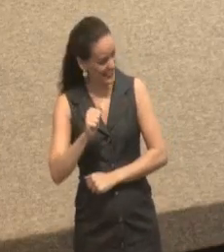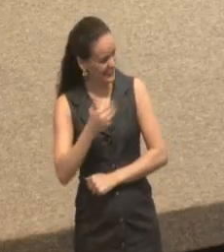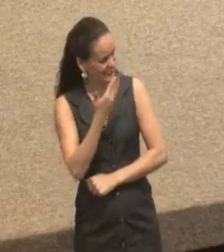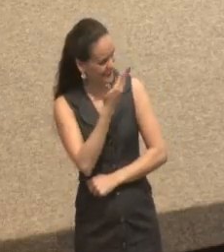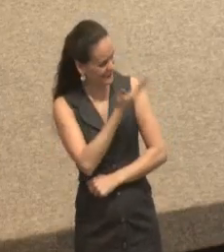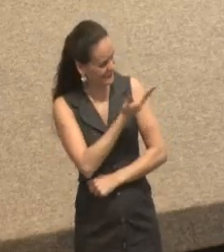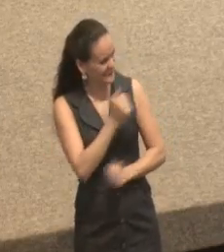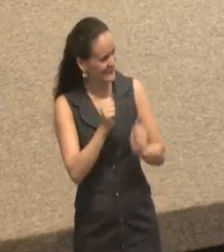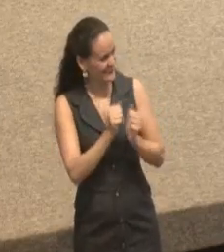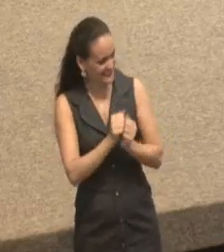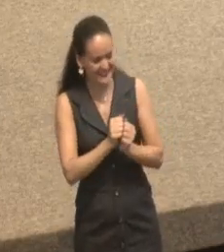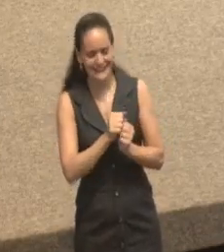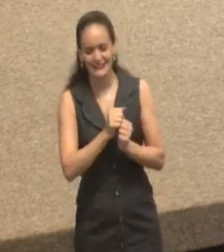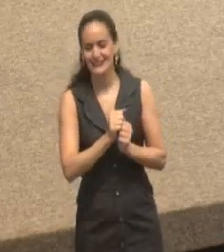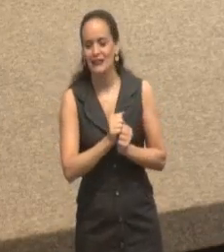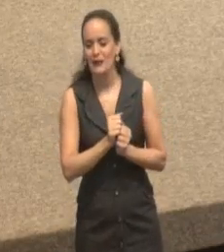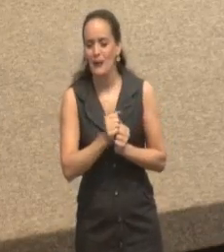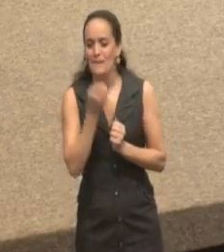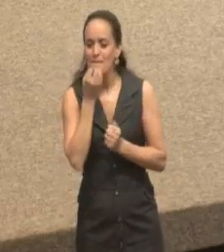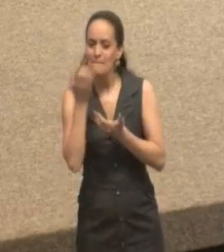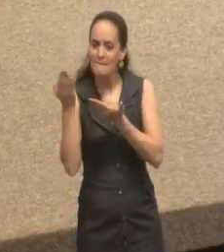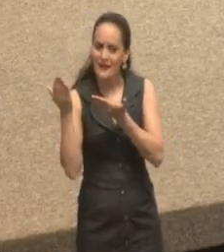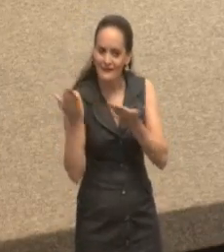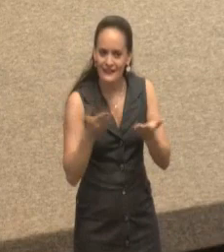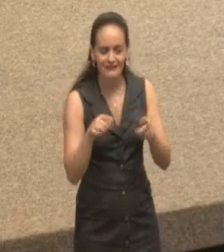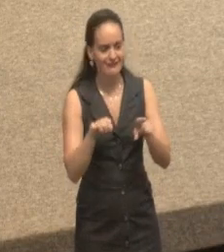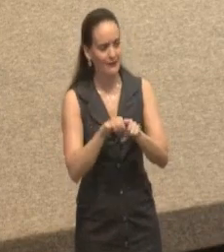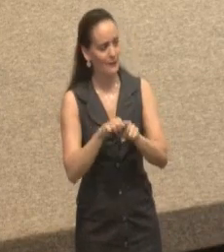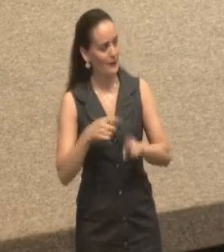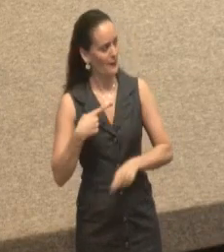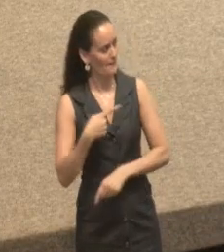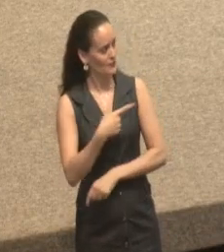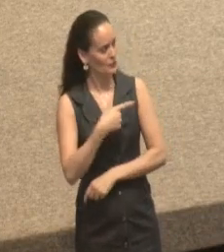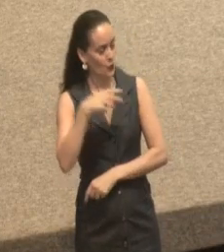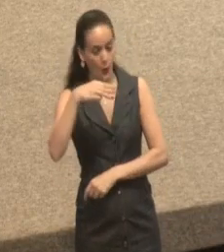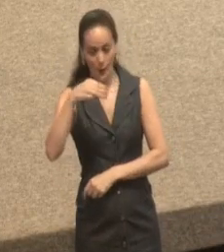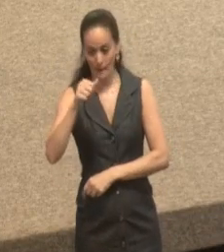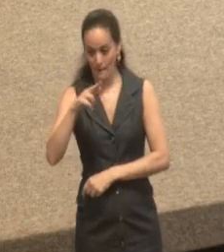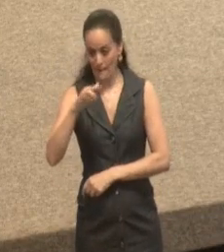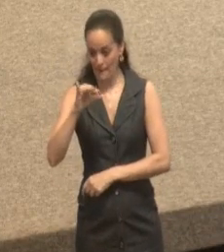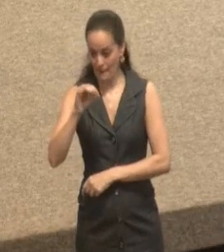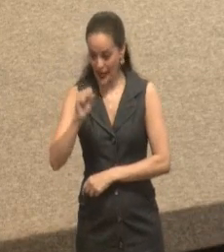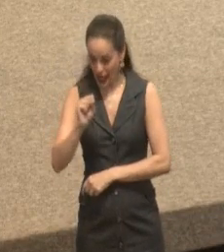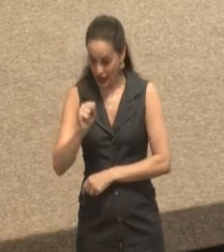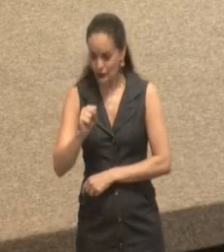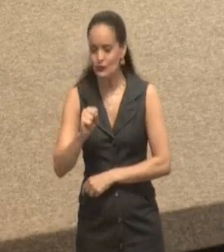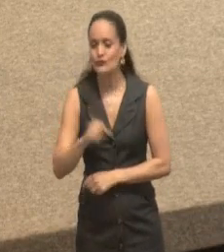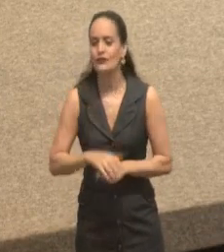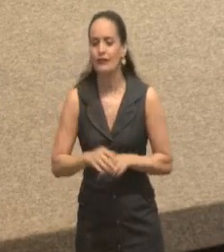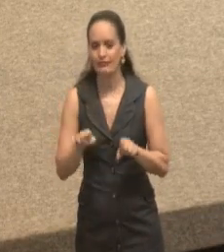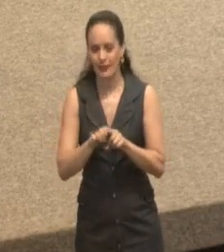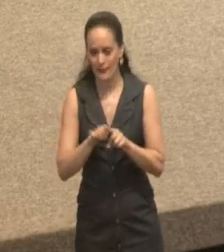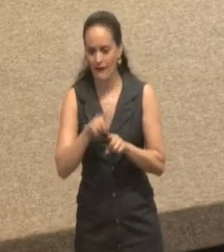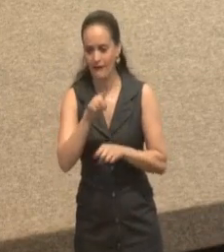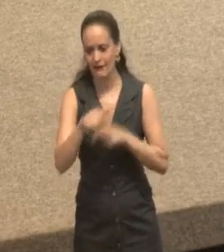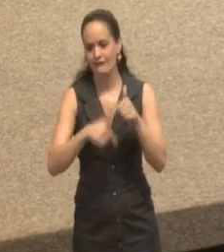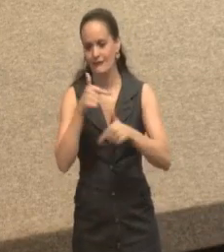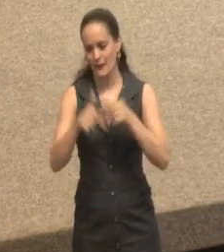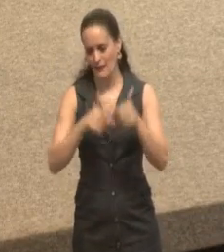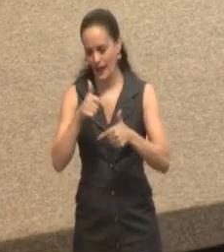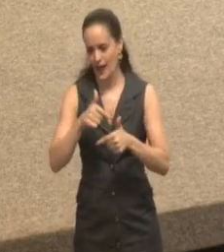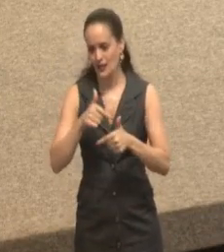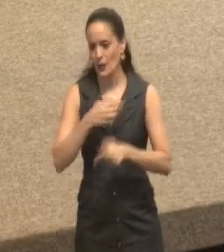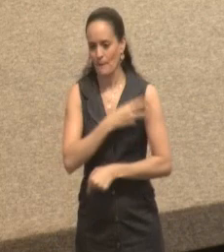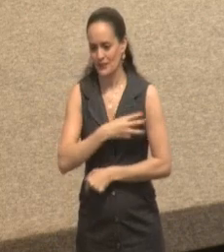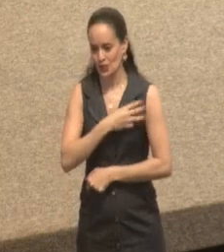Sejam muito bem-vindos. Pastor Marcos Azevedo é o mobilizador para o Centro-Oeste de Missões Nacionais. Seja bem-vindo, pastor